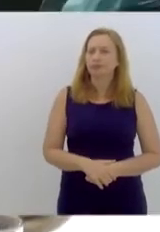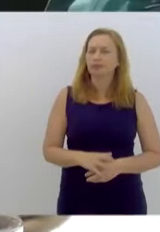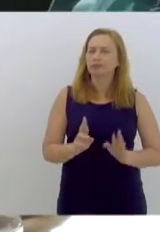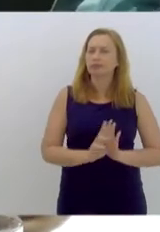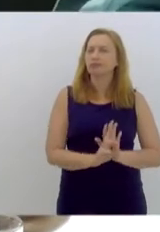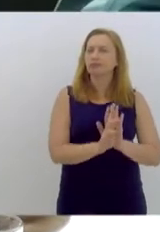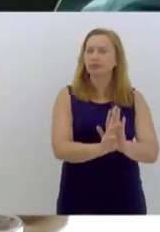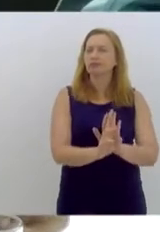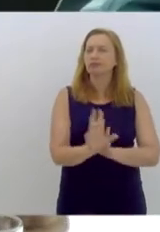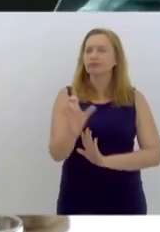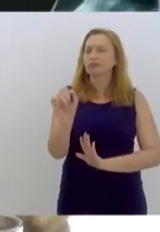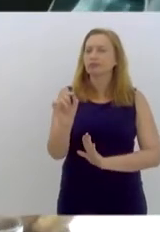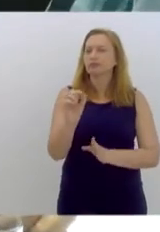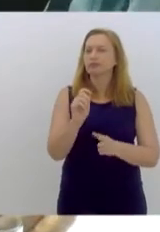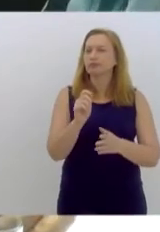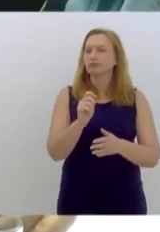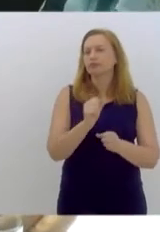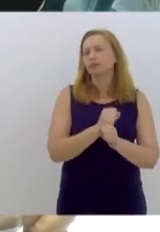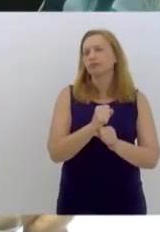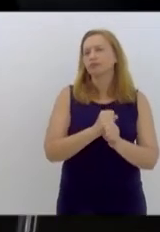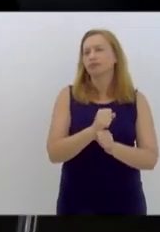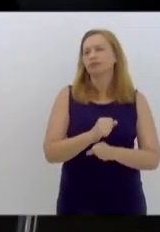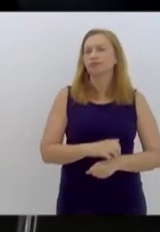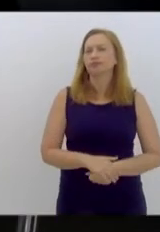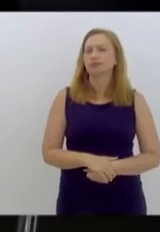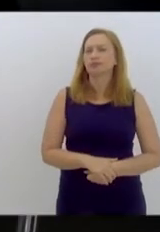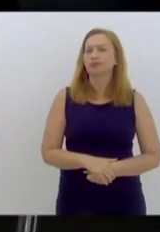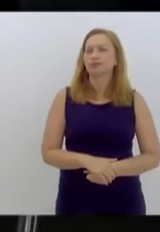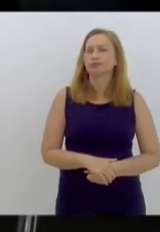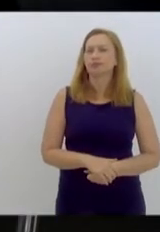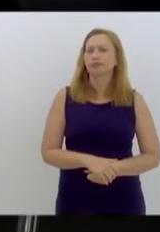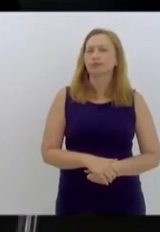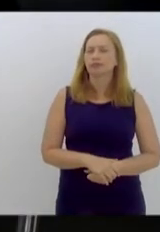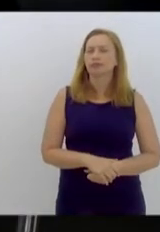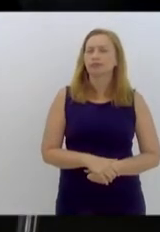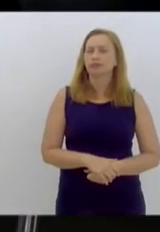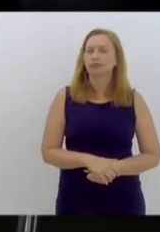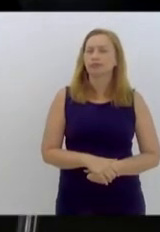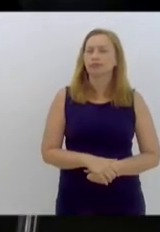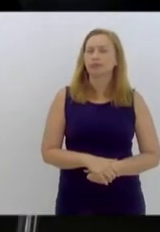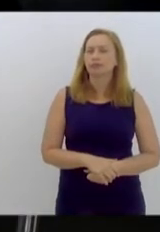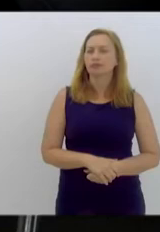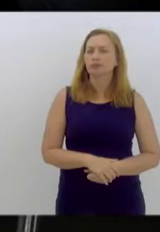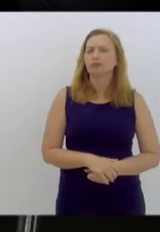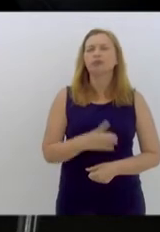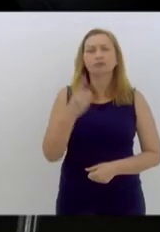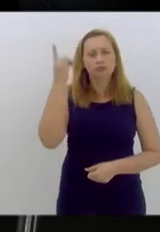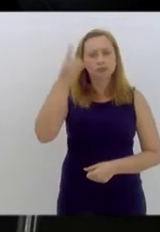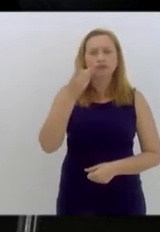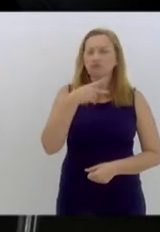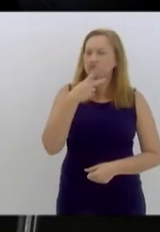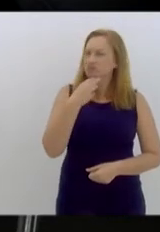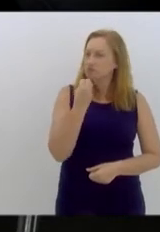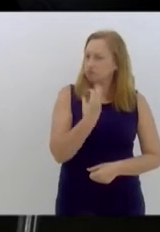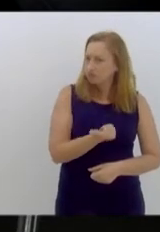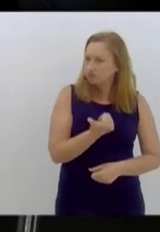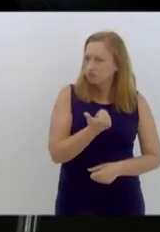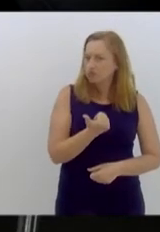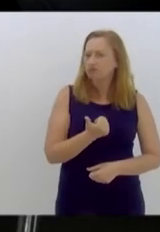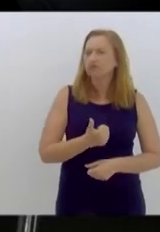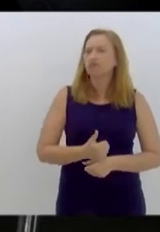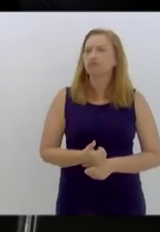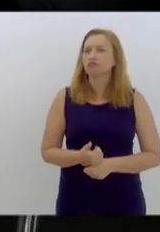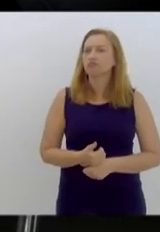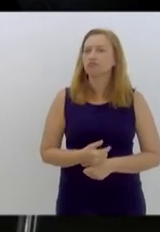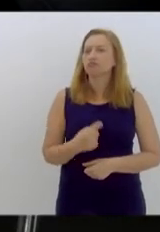representa o que por ano? Ordem de grandeza. Eu acho que o deputado falou muito bem quando disse que nós